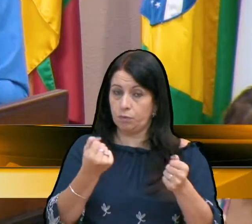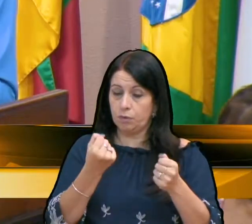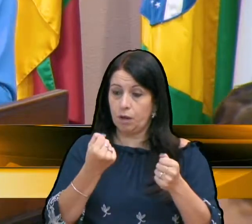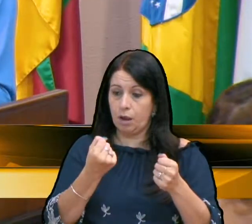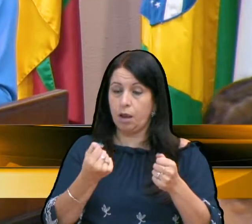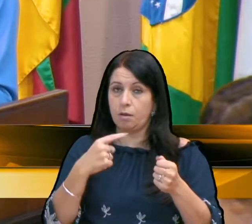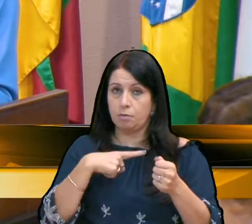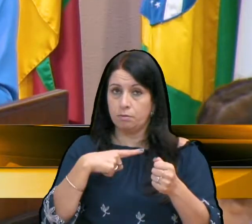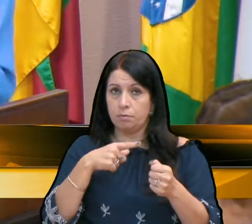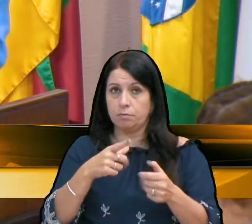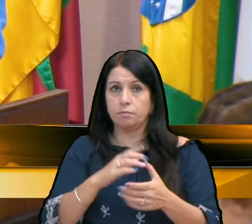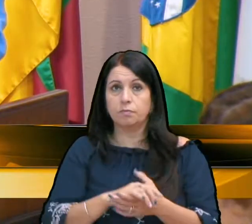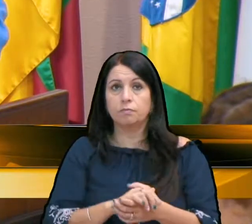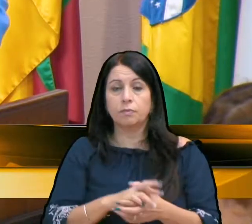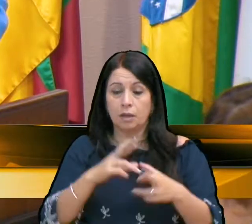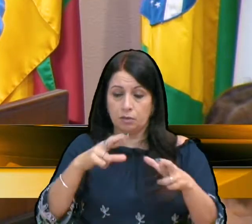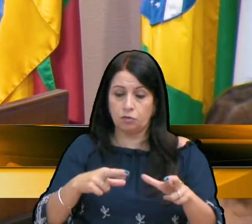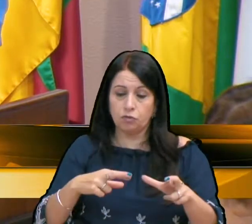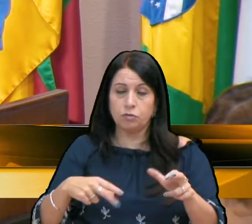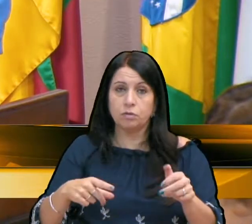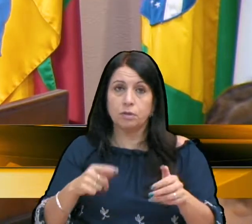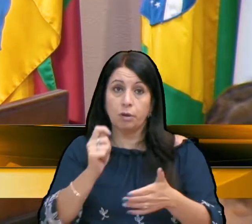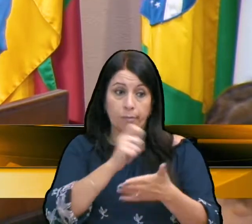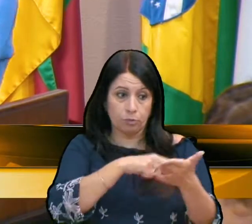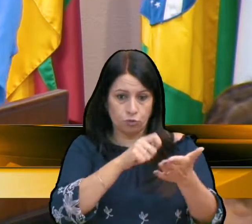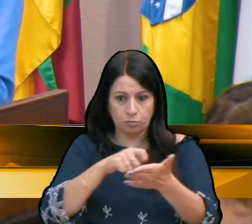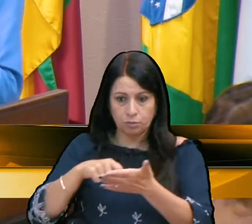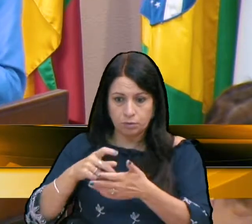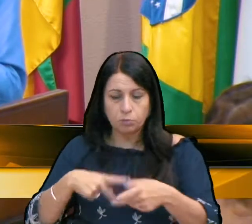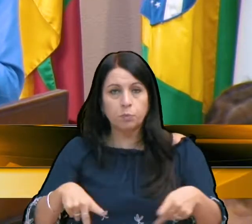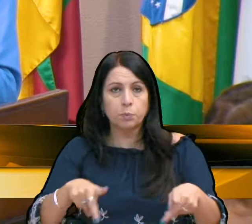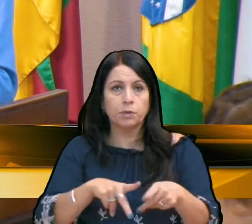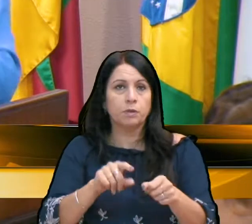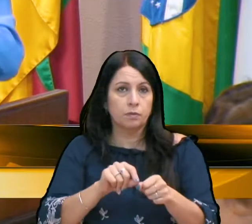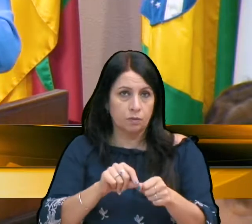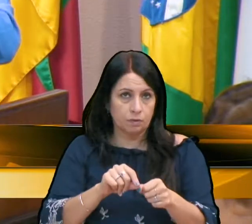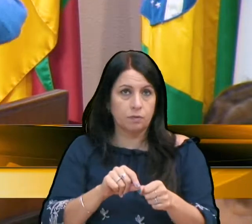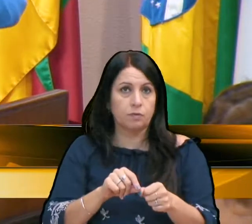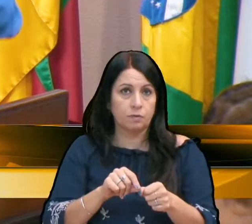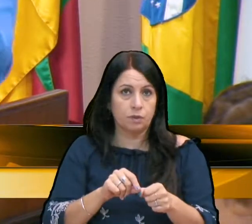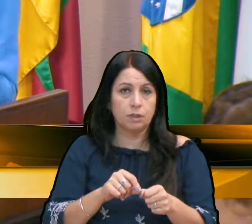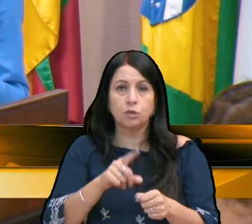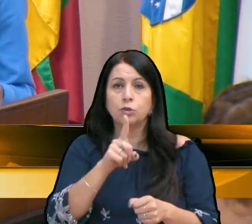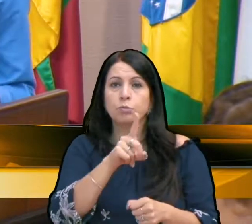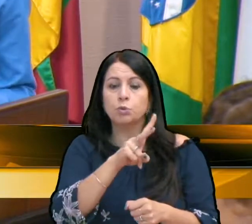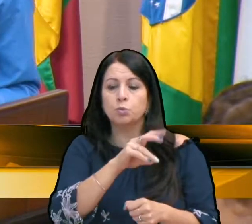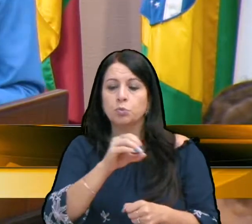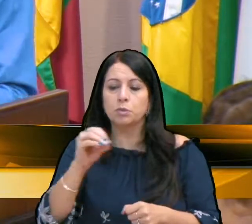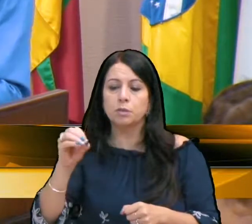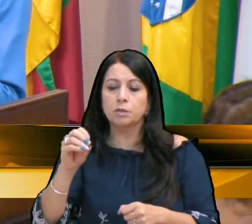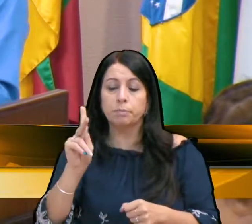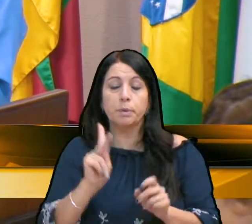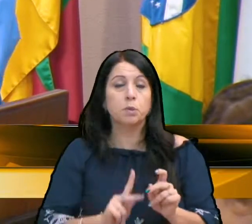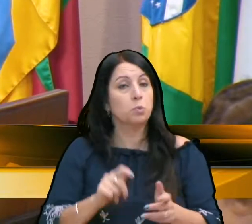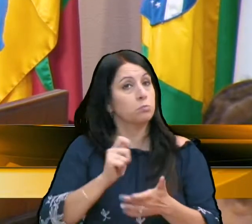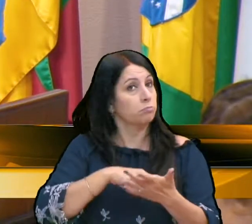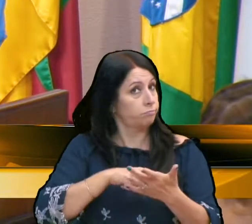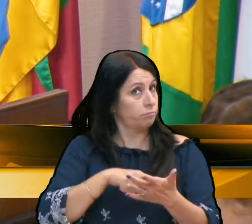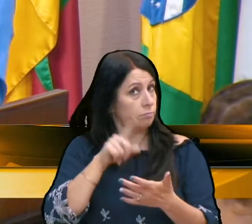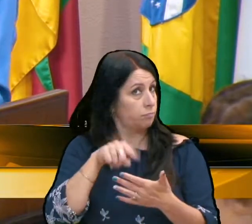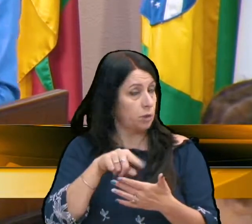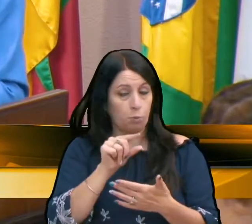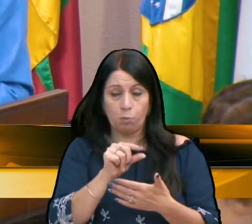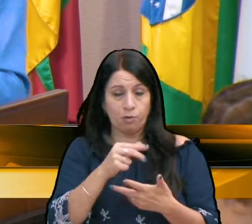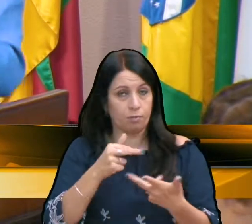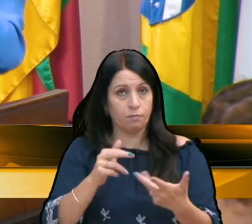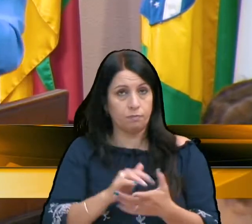né, nessa região. E um abaixo assinado que a população fez, colegas, de 1.200 assinaturas, então percebo que não é